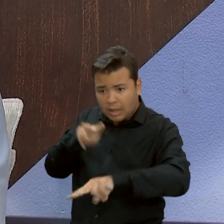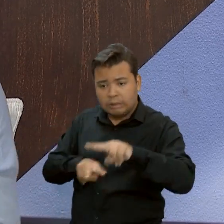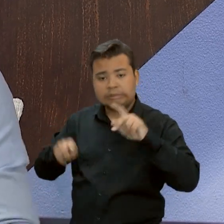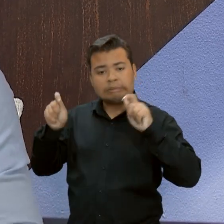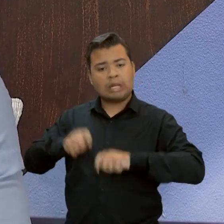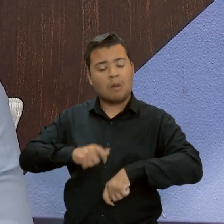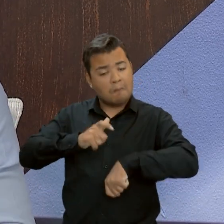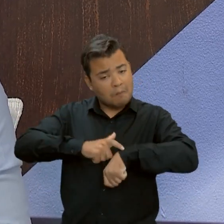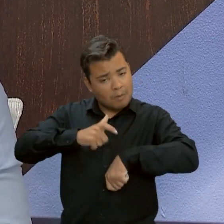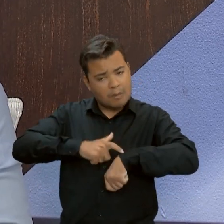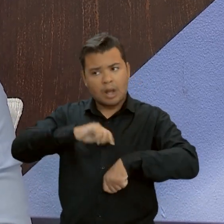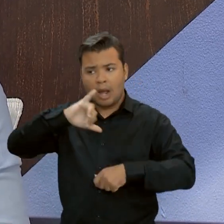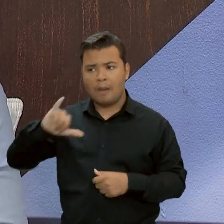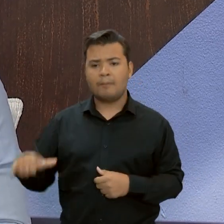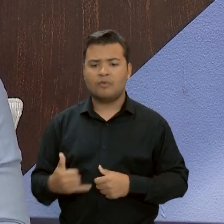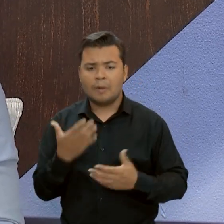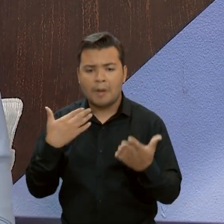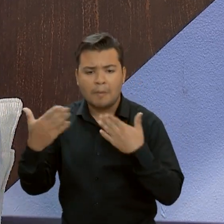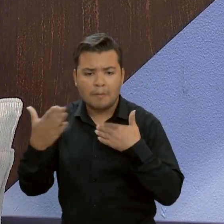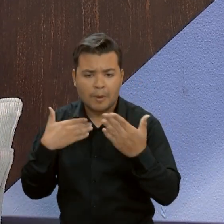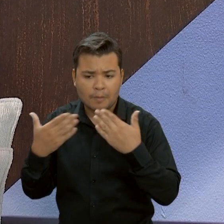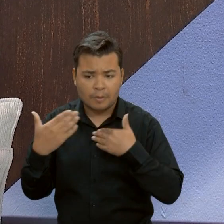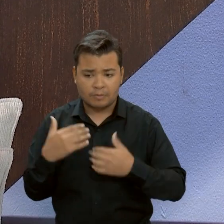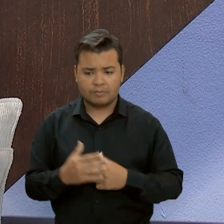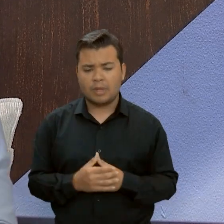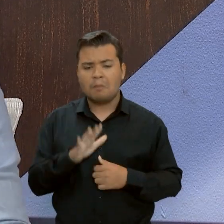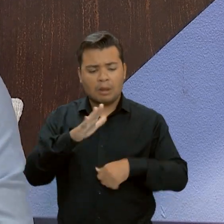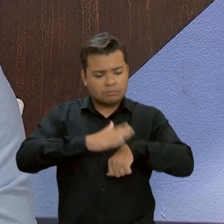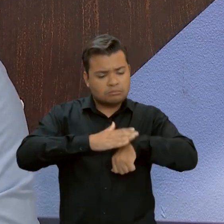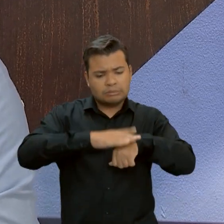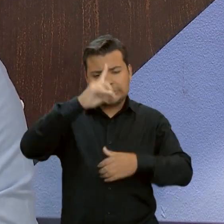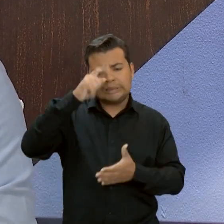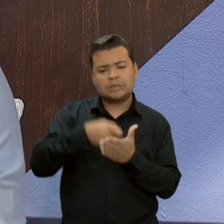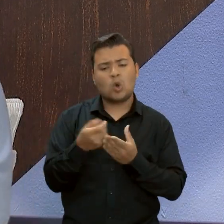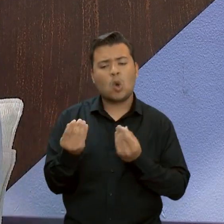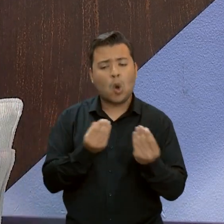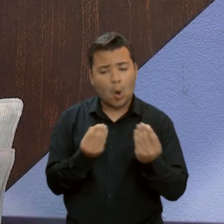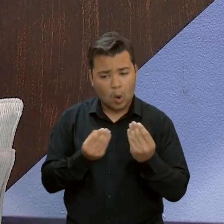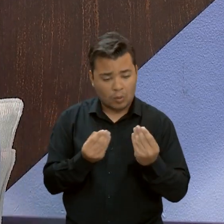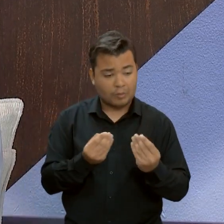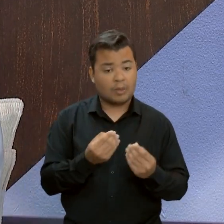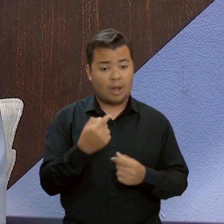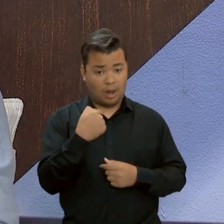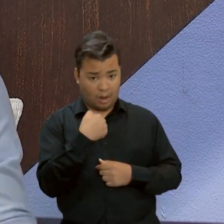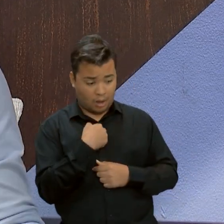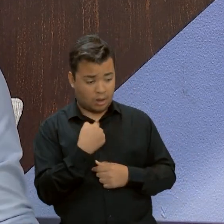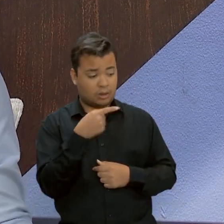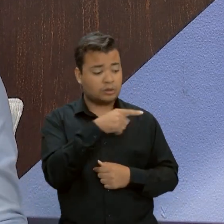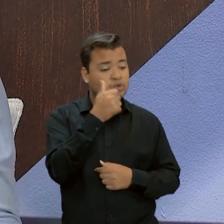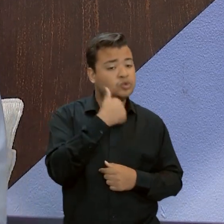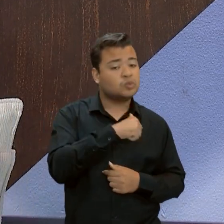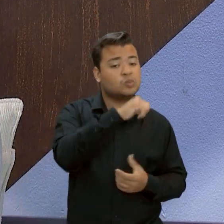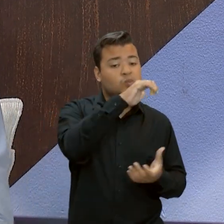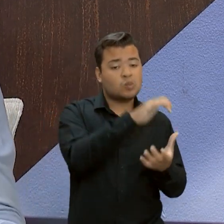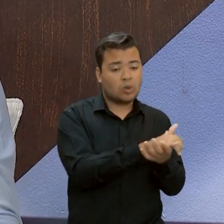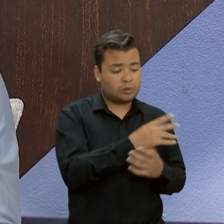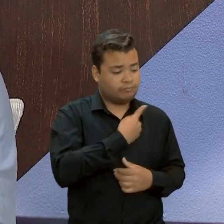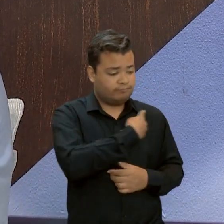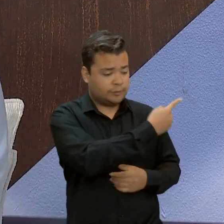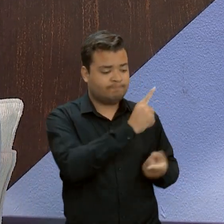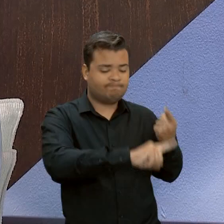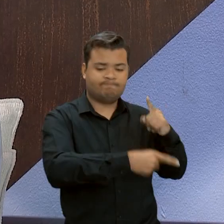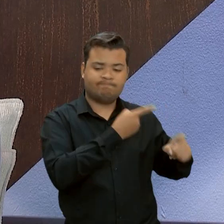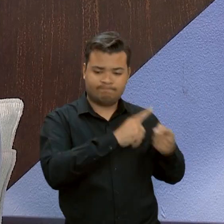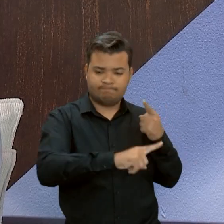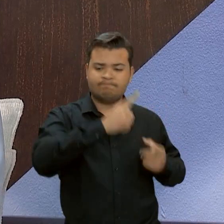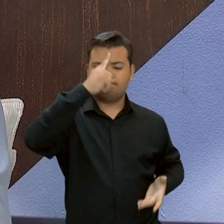momento. E isso é decidido eu e minha esposa. Toda vez, desde quando nós formamos como família, decidimos sempre